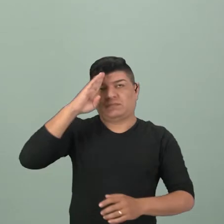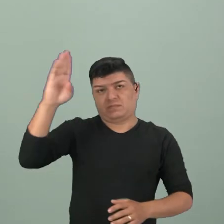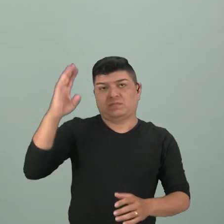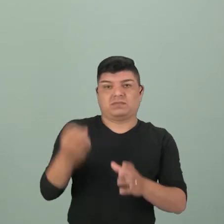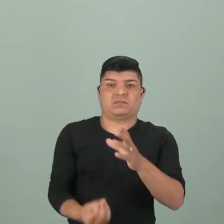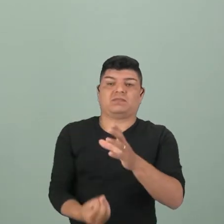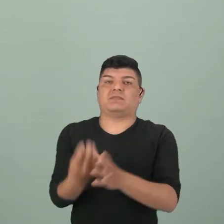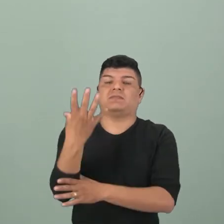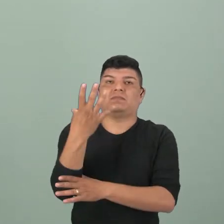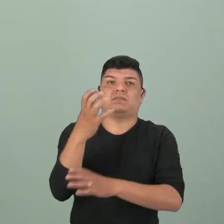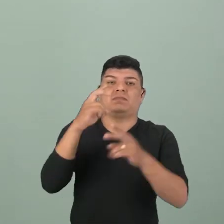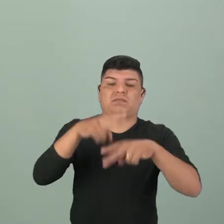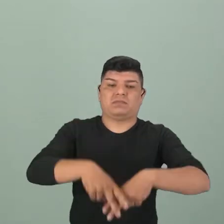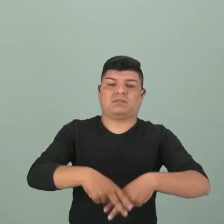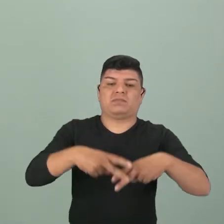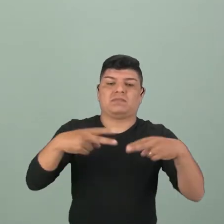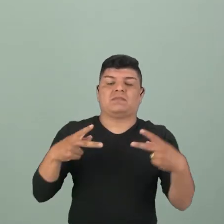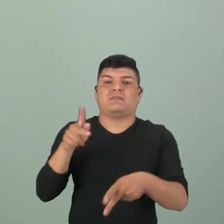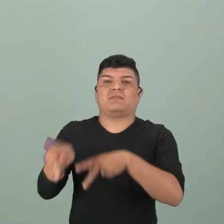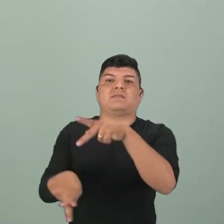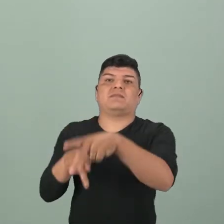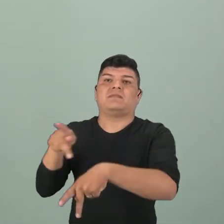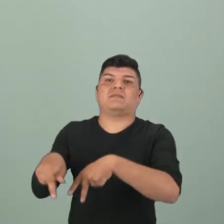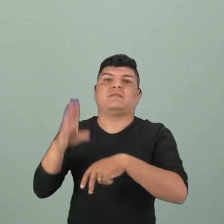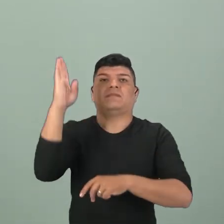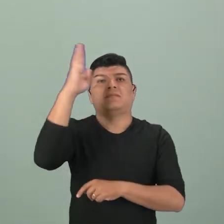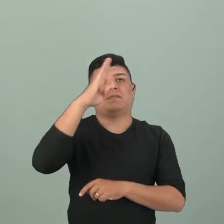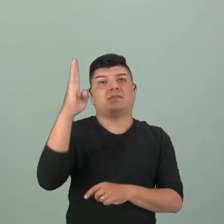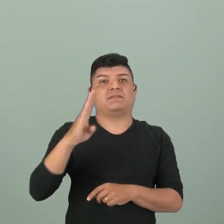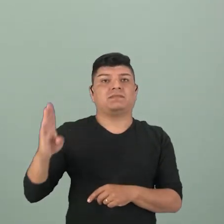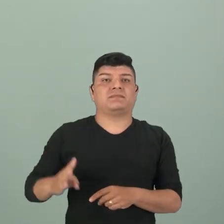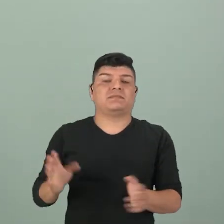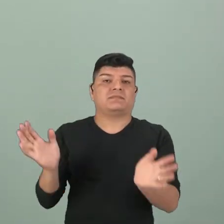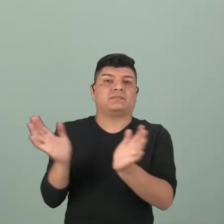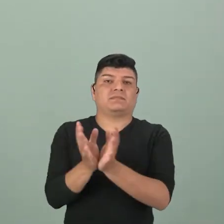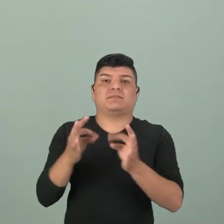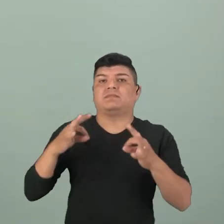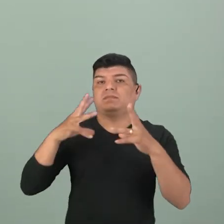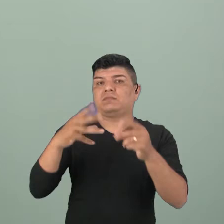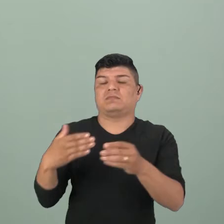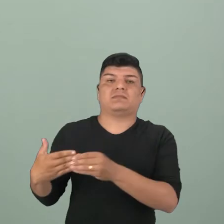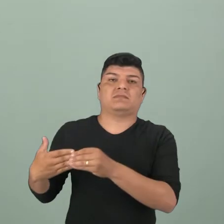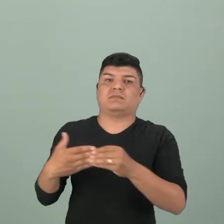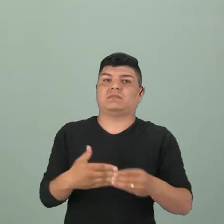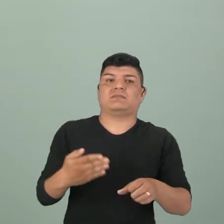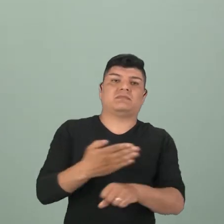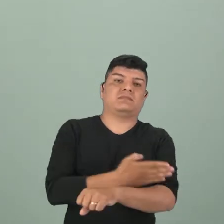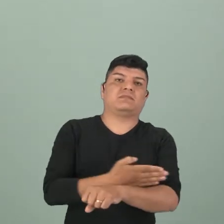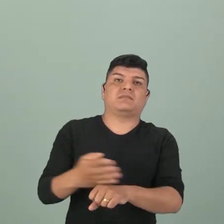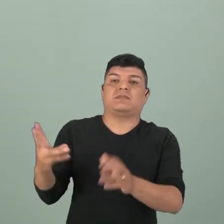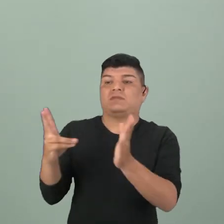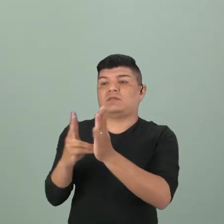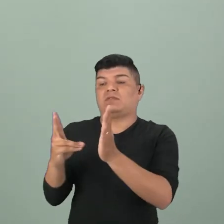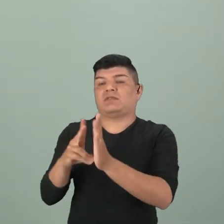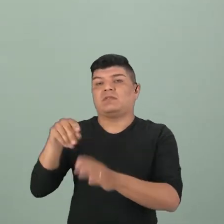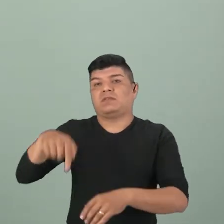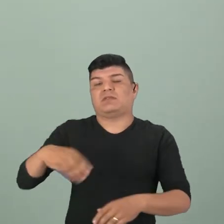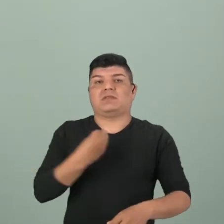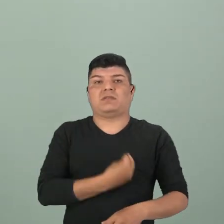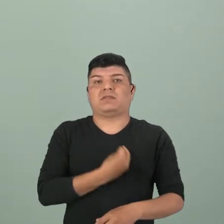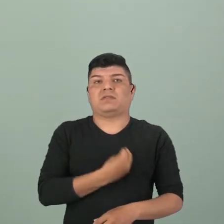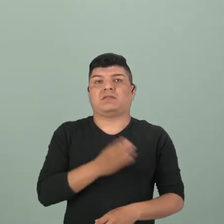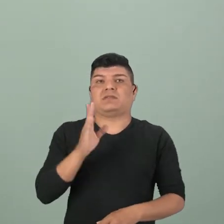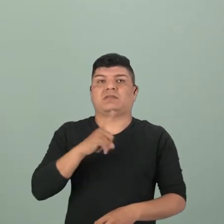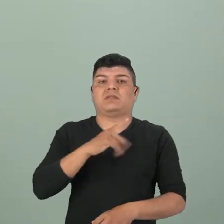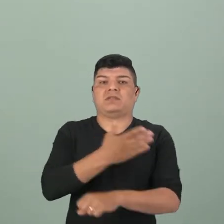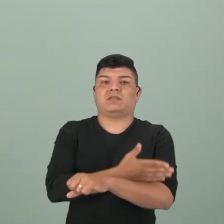principais formadores da etnia da população brasileira. E esses grupos todos trouxeram seus costumes. Os indígenas que aqui já habitavam já